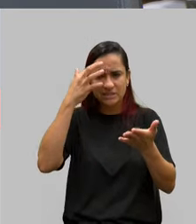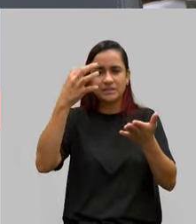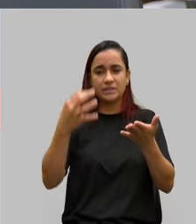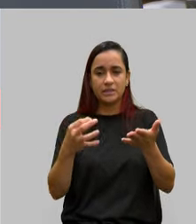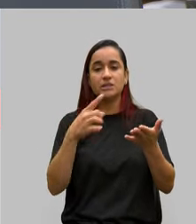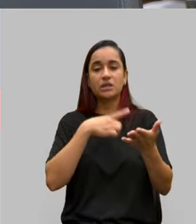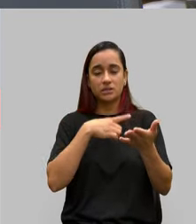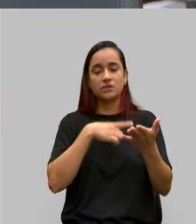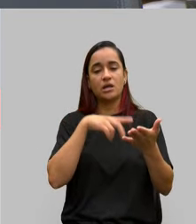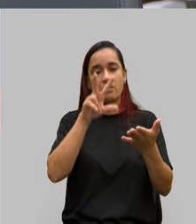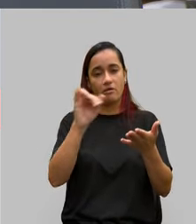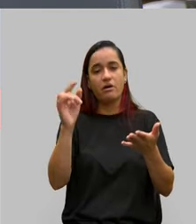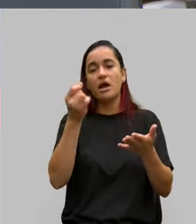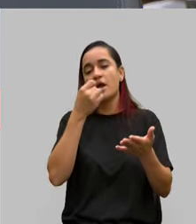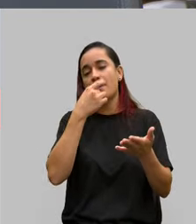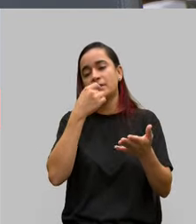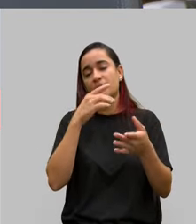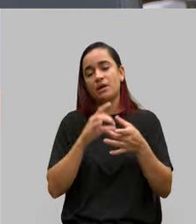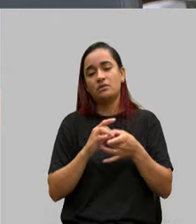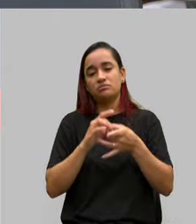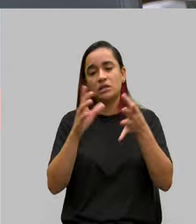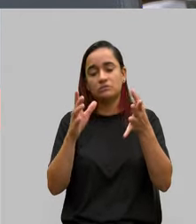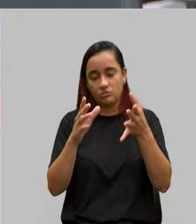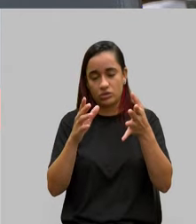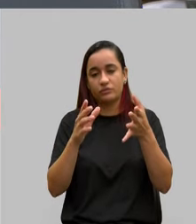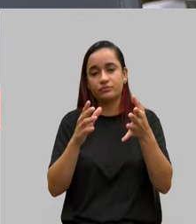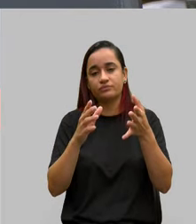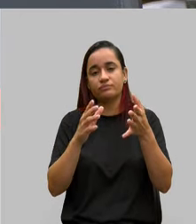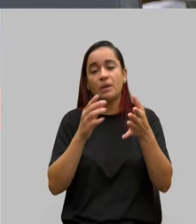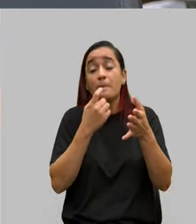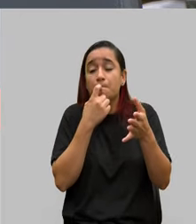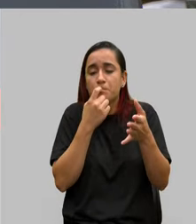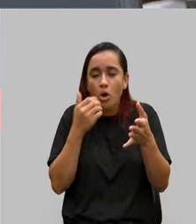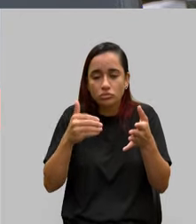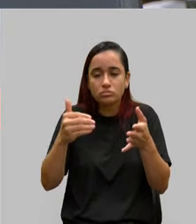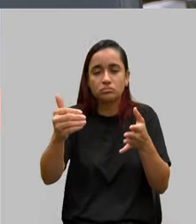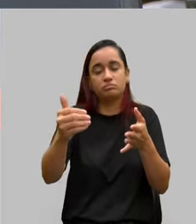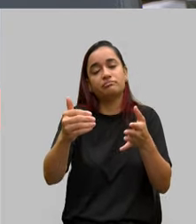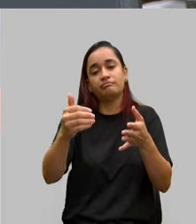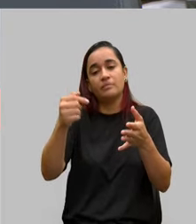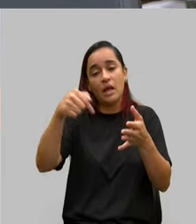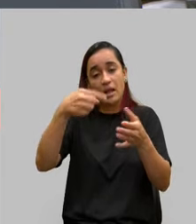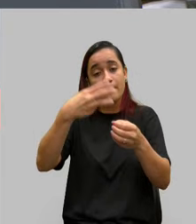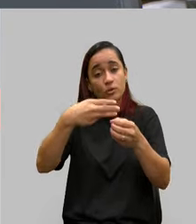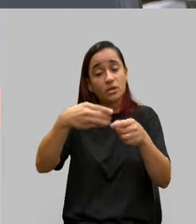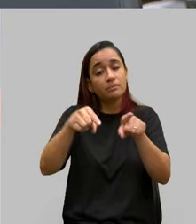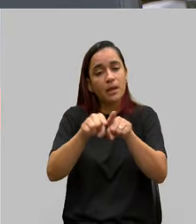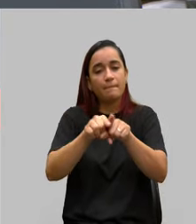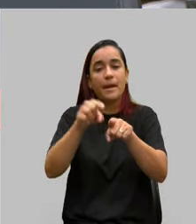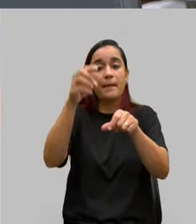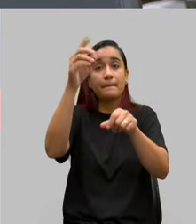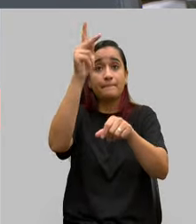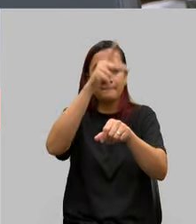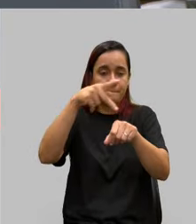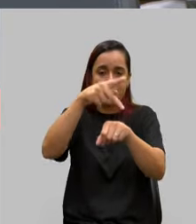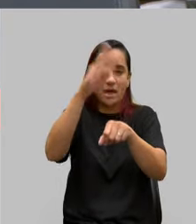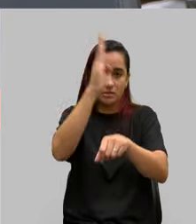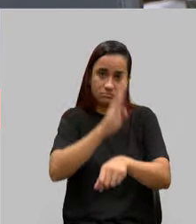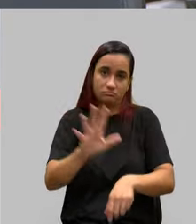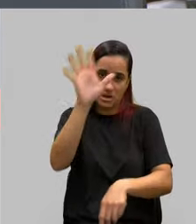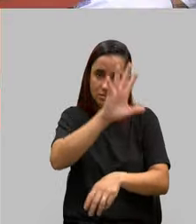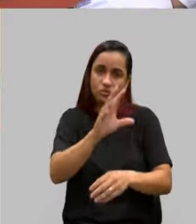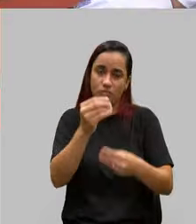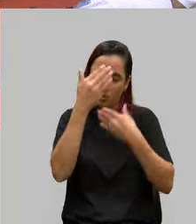esse medicamento disponível em breve em nosso município estado e no país eh Muito